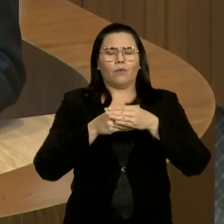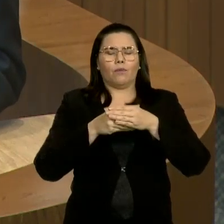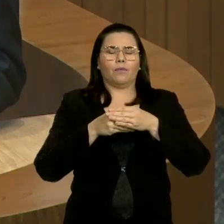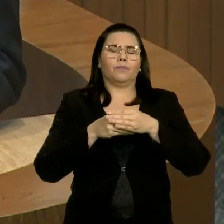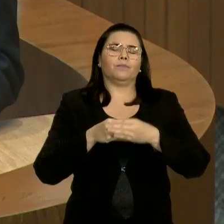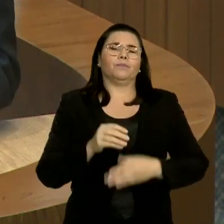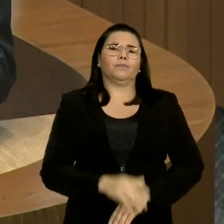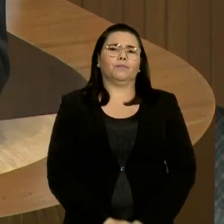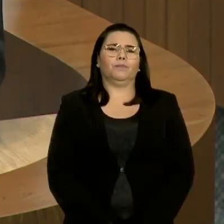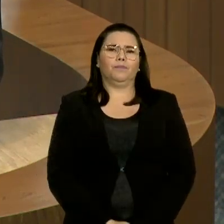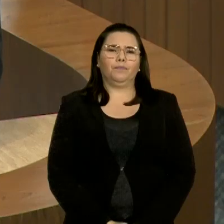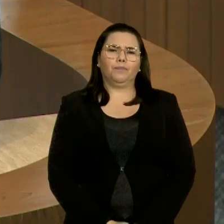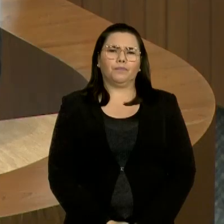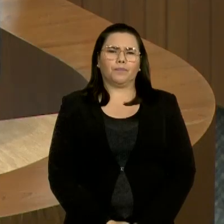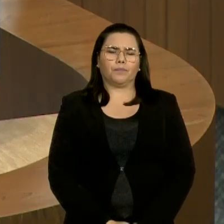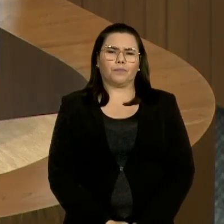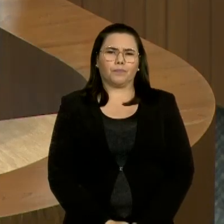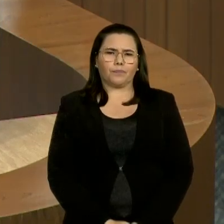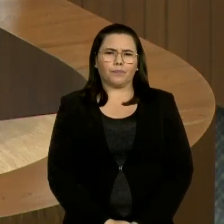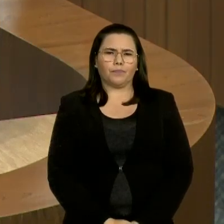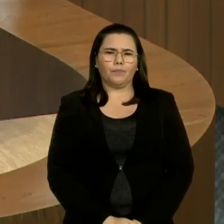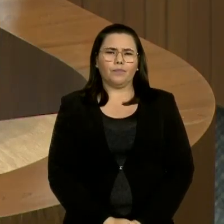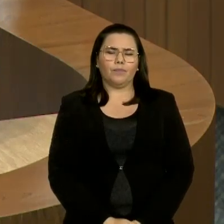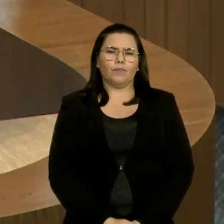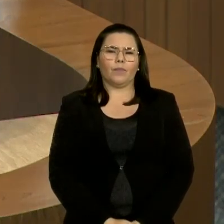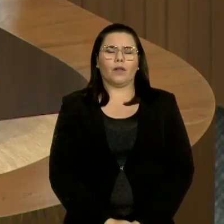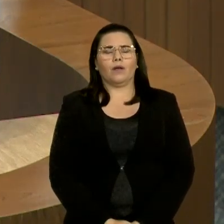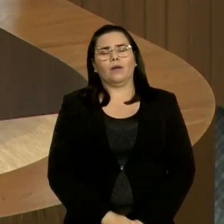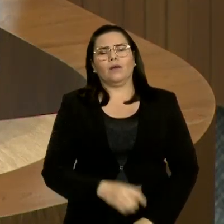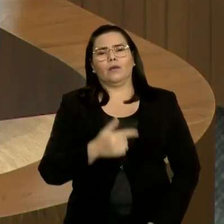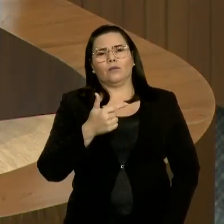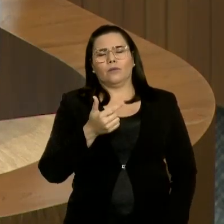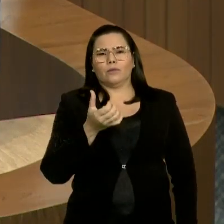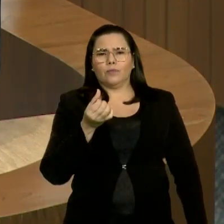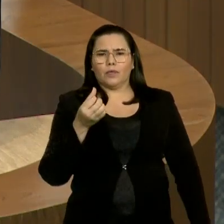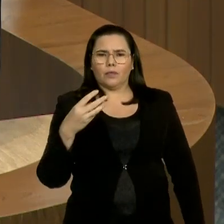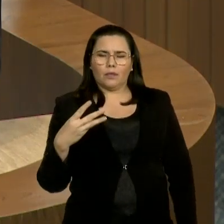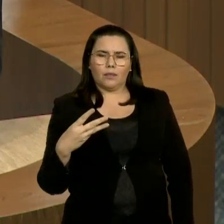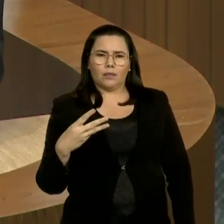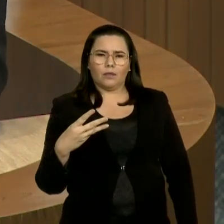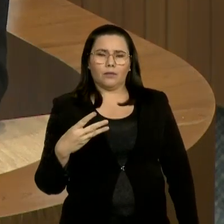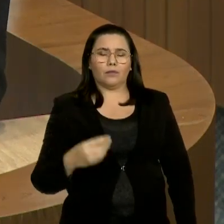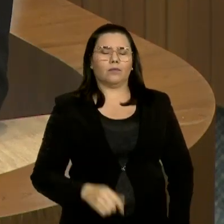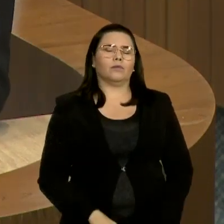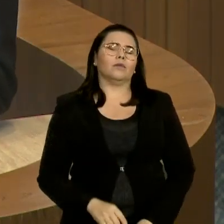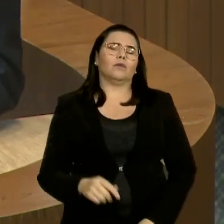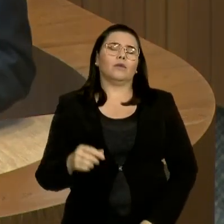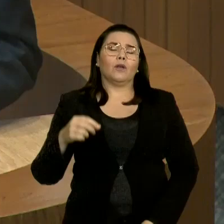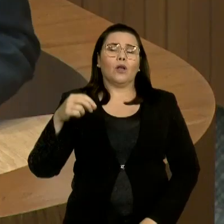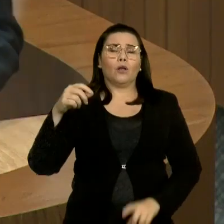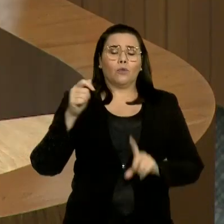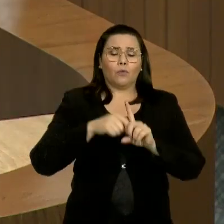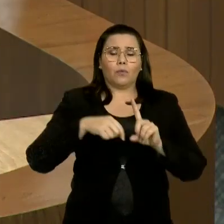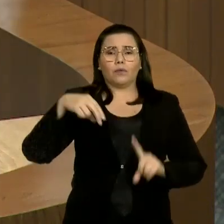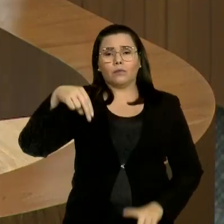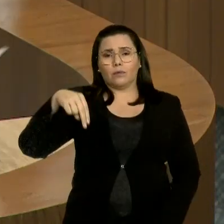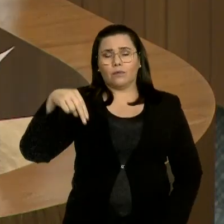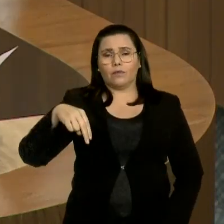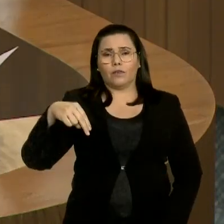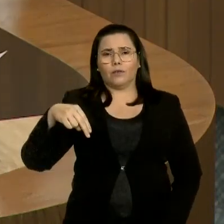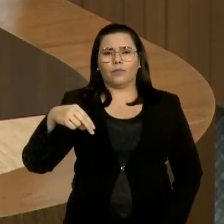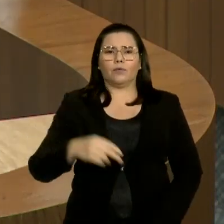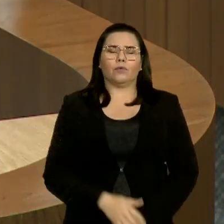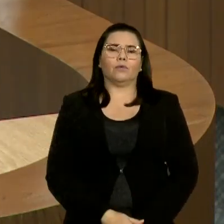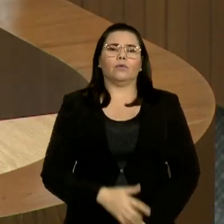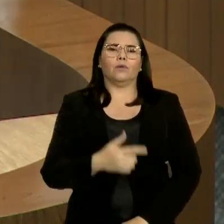263 de de novembro de 2023 eu peguei rapidamente esta lei